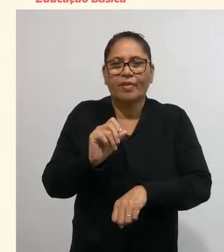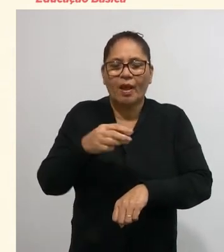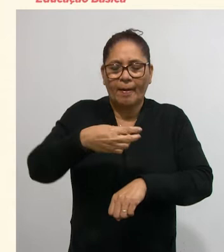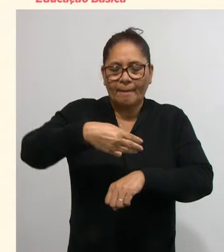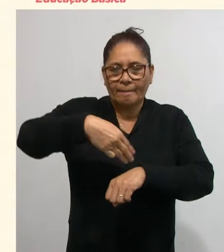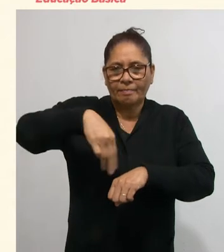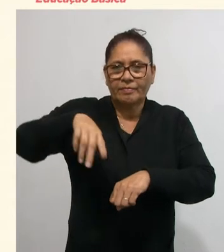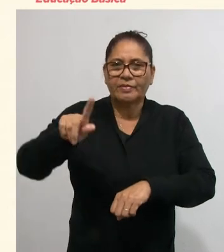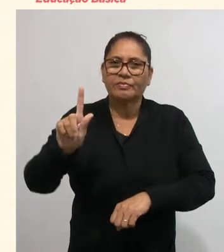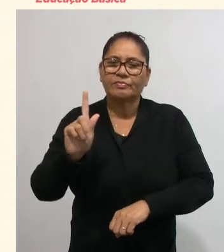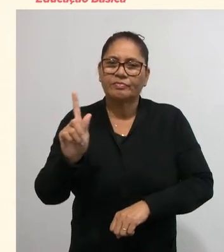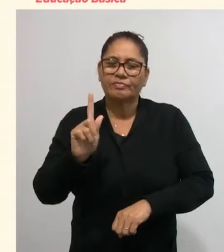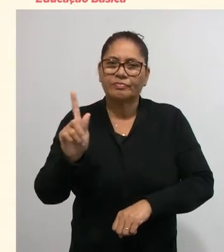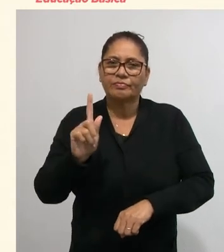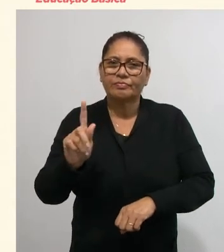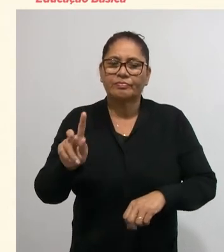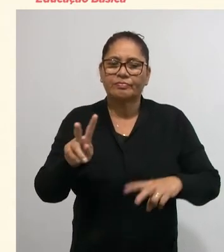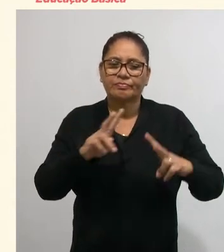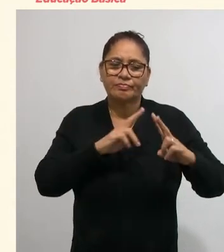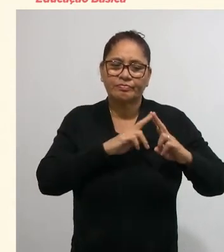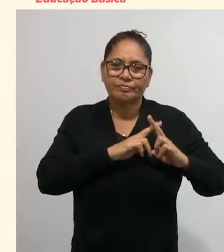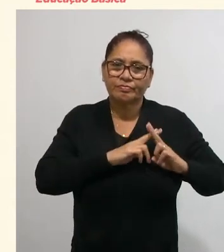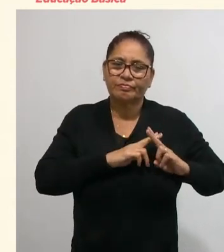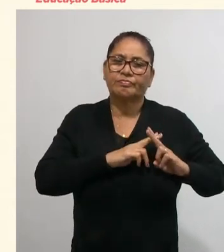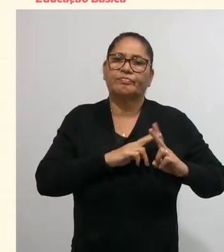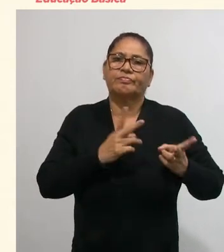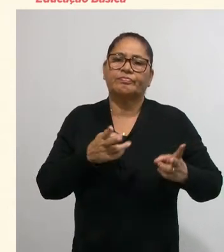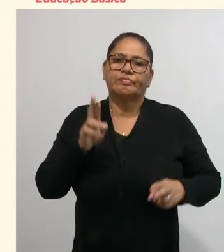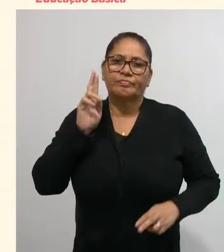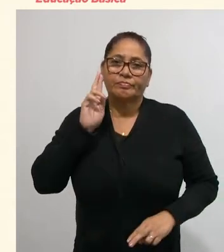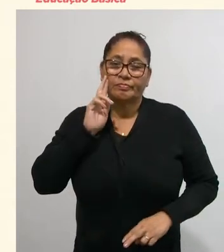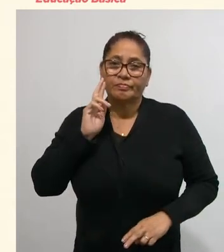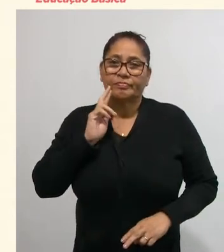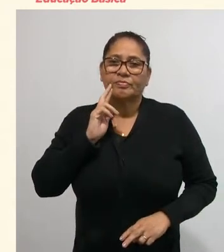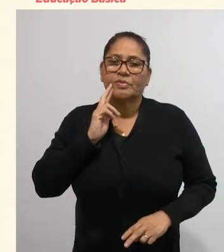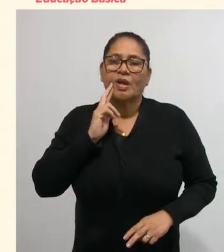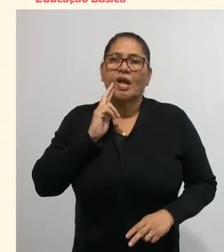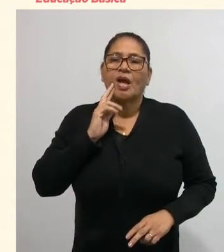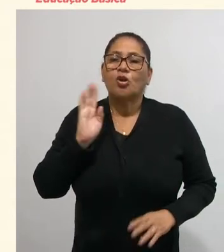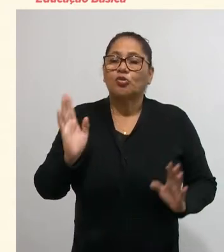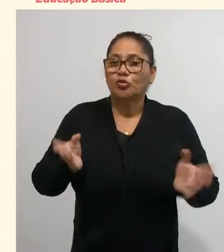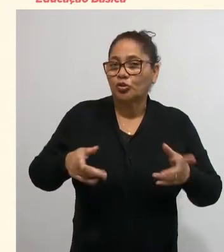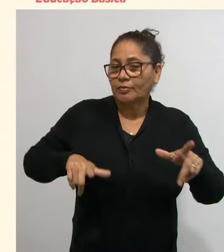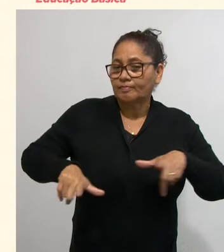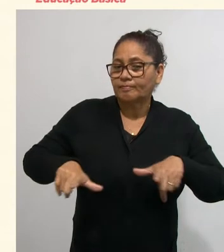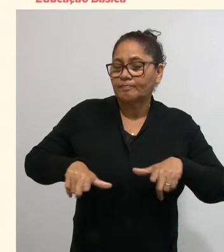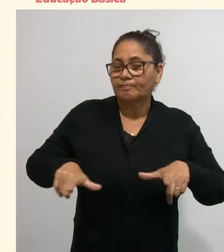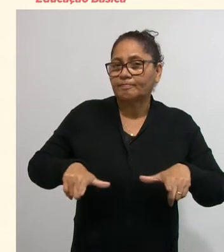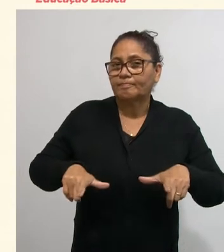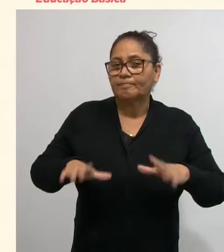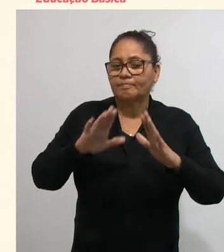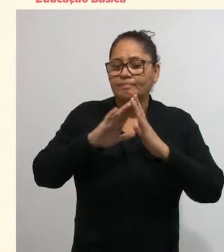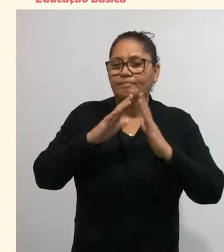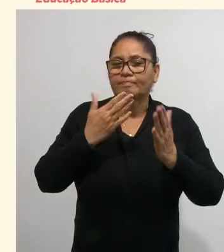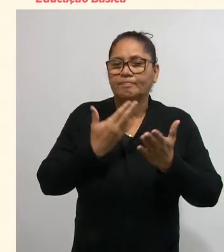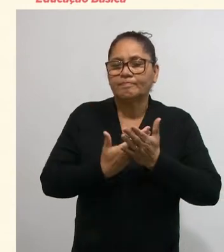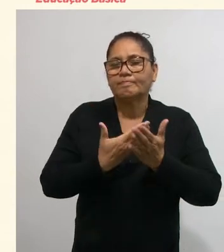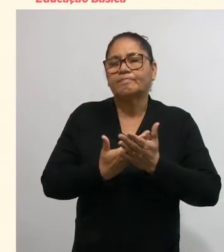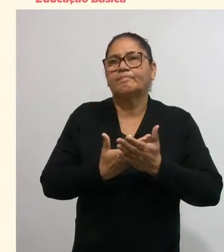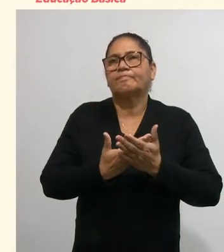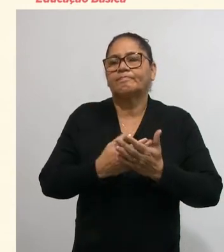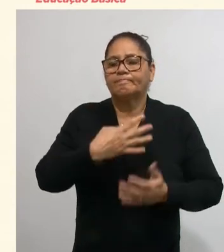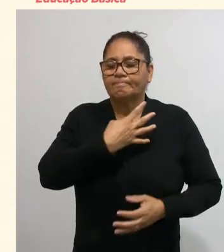mestre em Geografia pela Universidade Federal de Rondônia jato em escolas da rede pública nas esferas